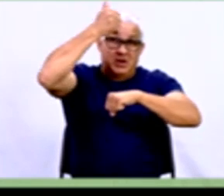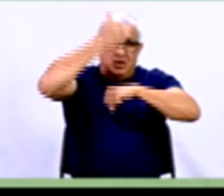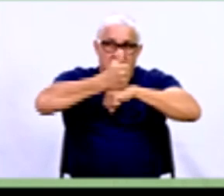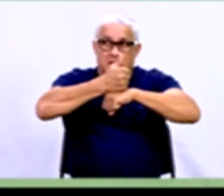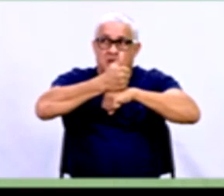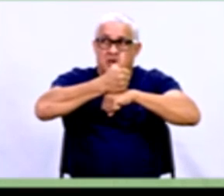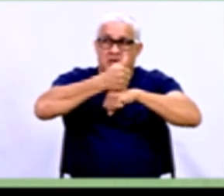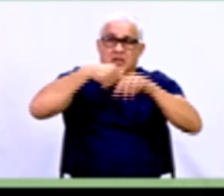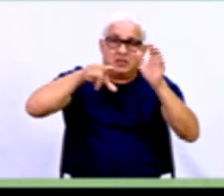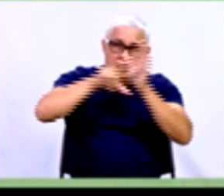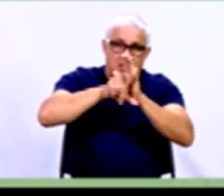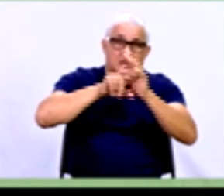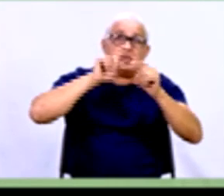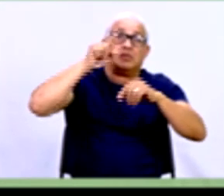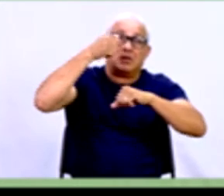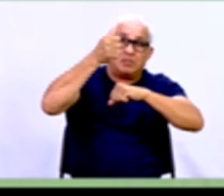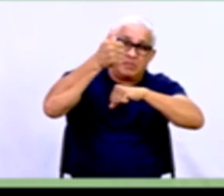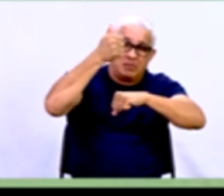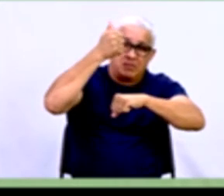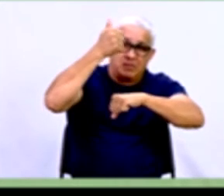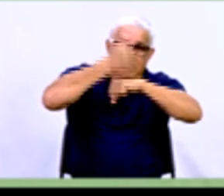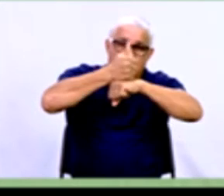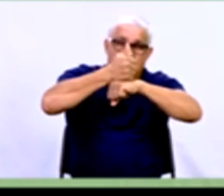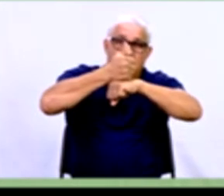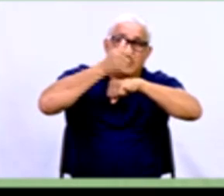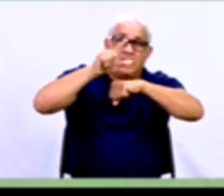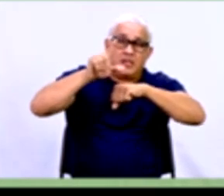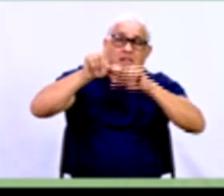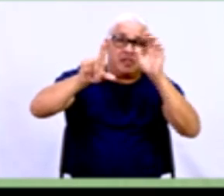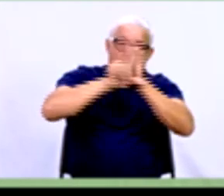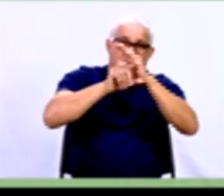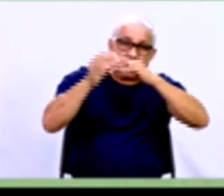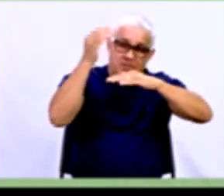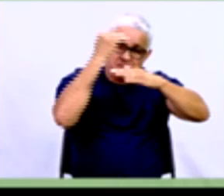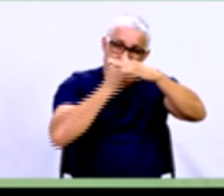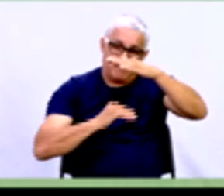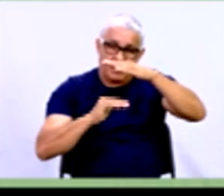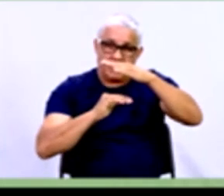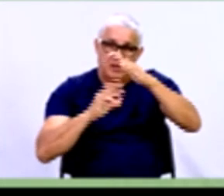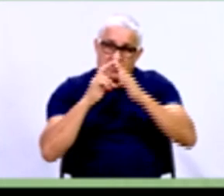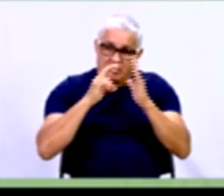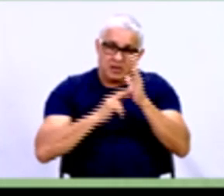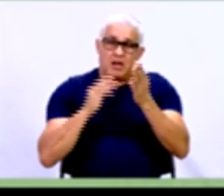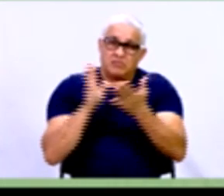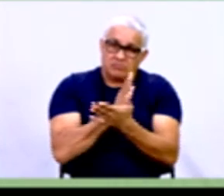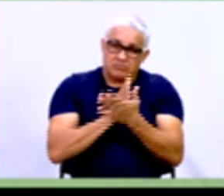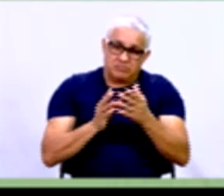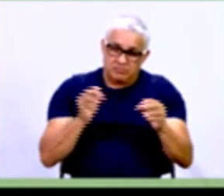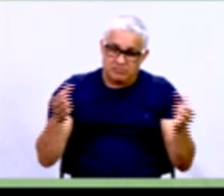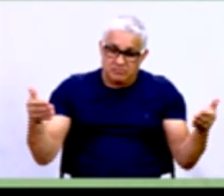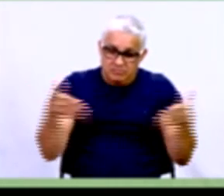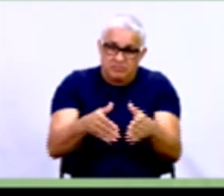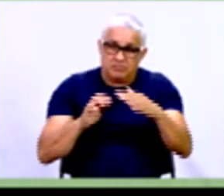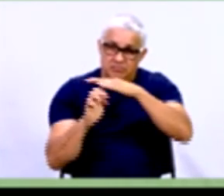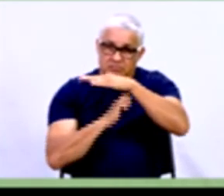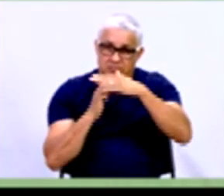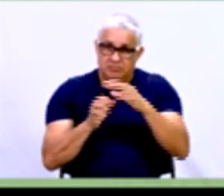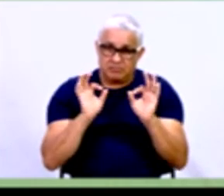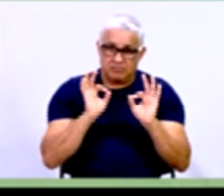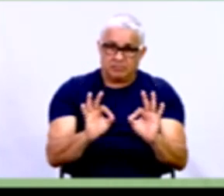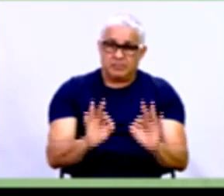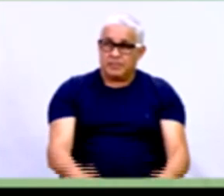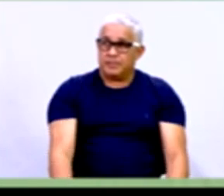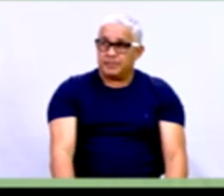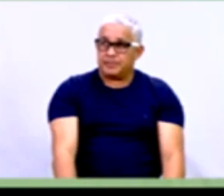vai estabelecer algumas normas que são específicas daquela empresa, certo? Certo.